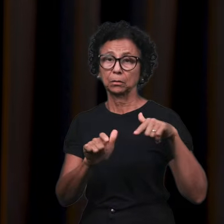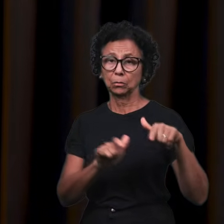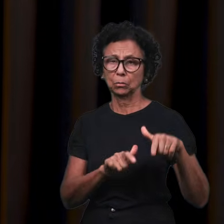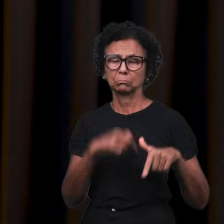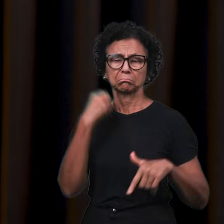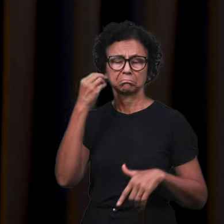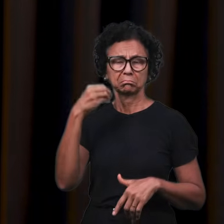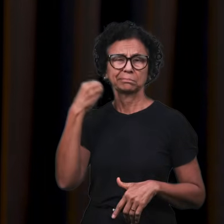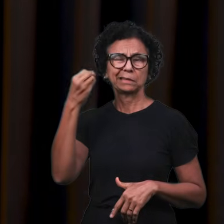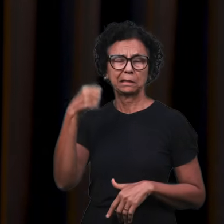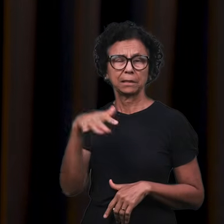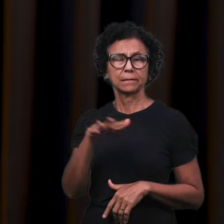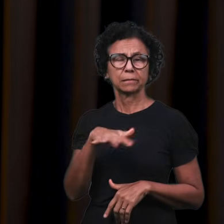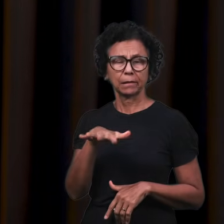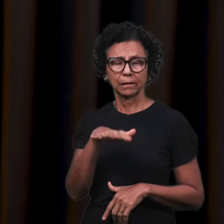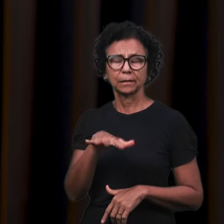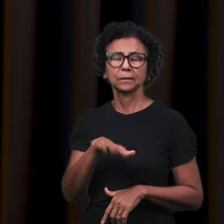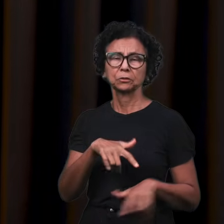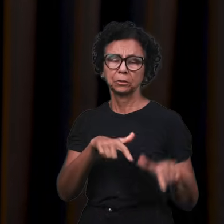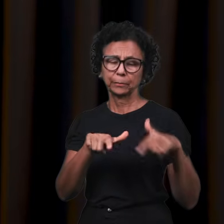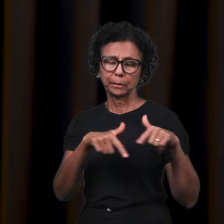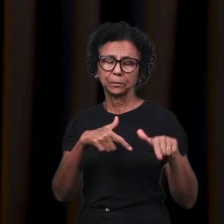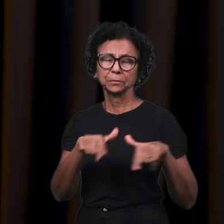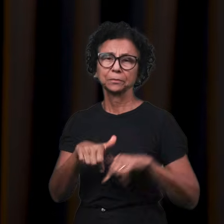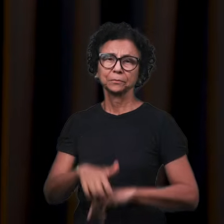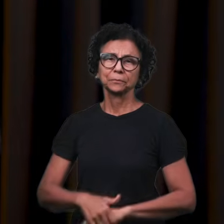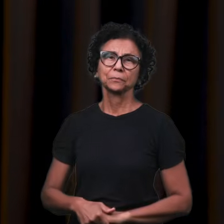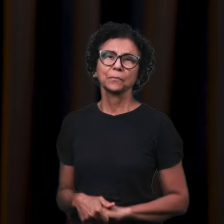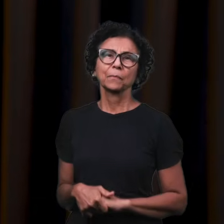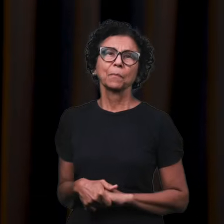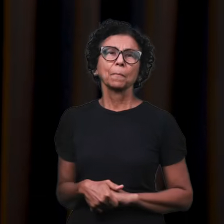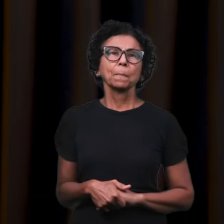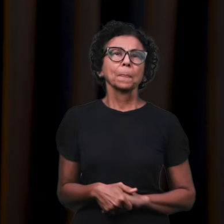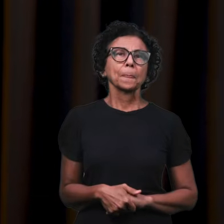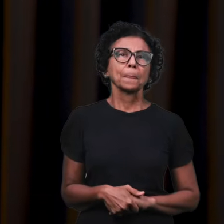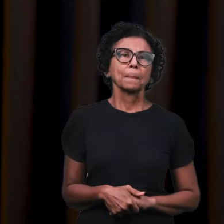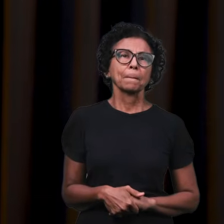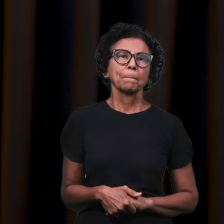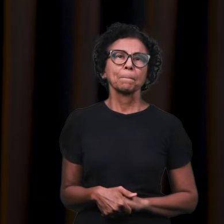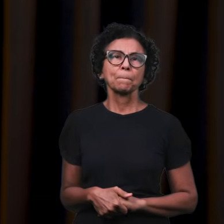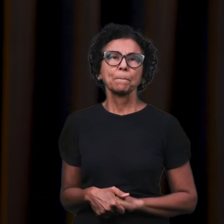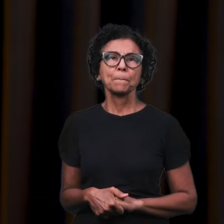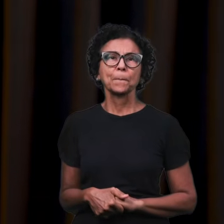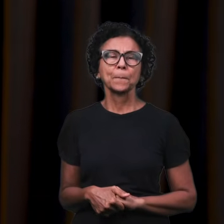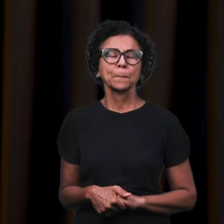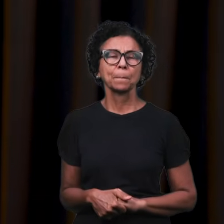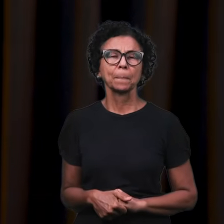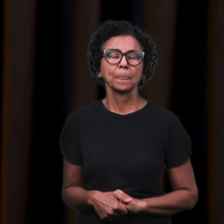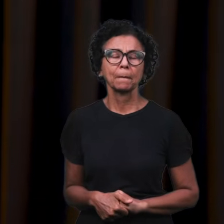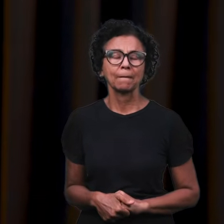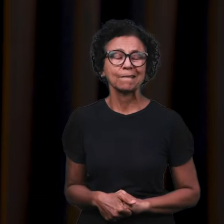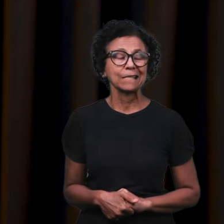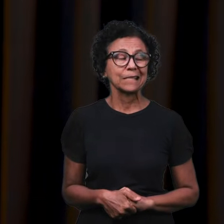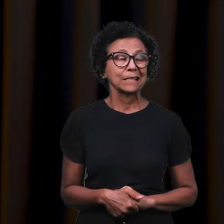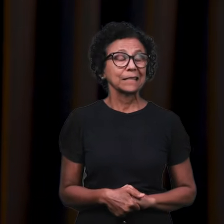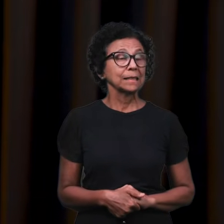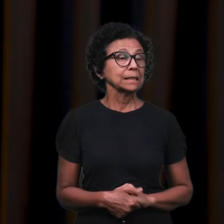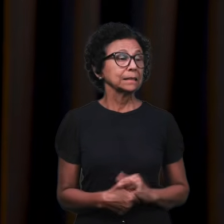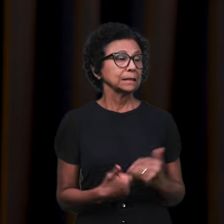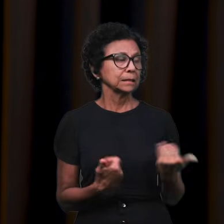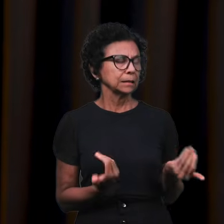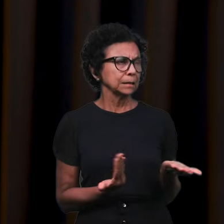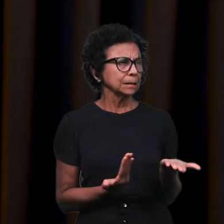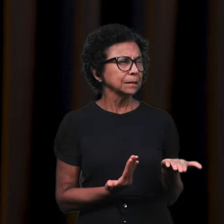experiência grande no mercado de trabalho. O Wagner, quais pontos relevantes o jovem